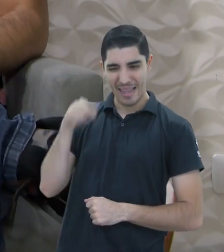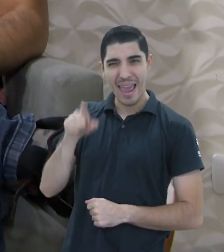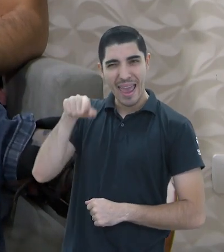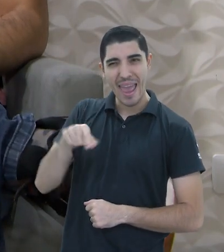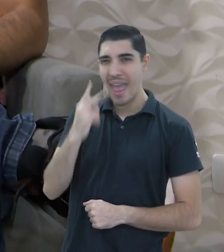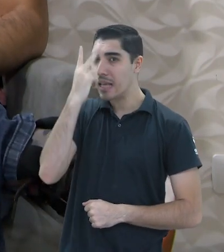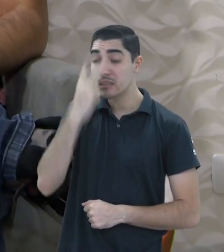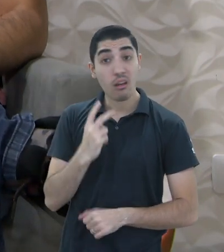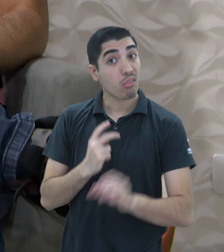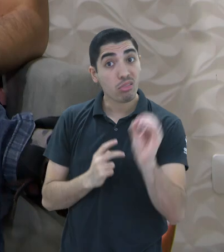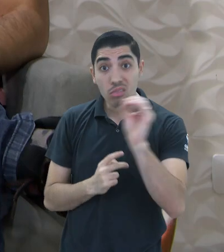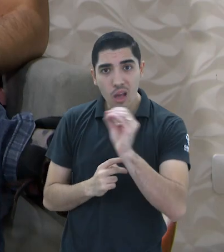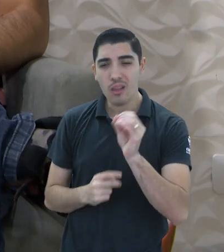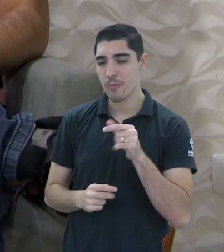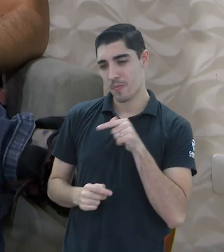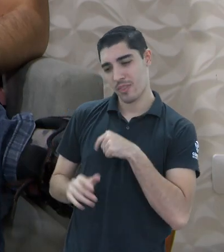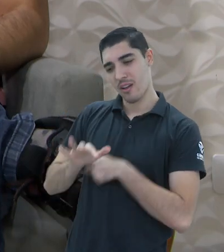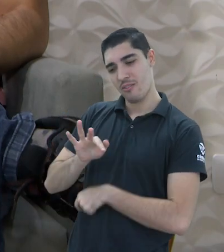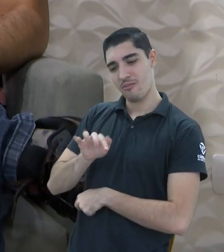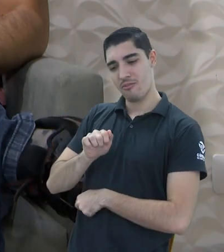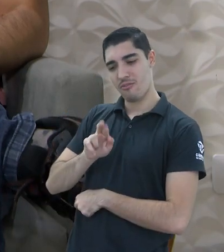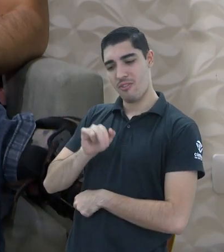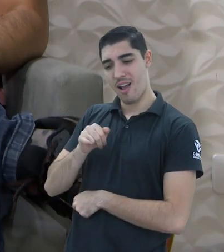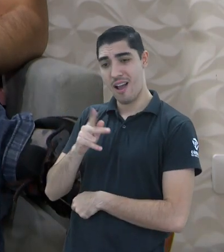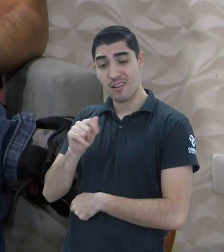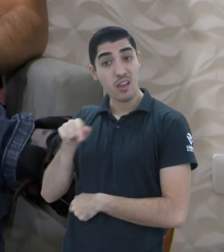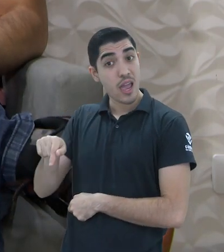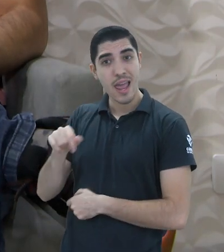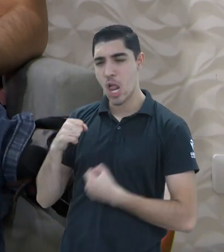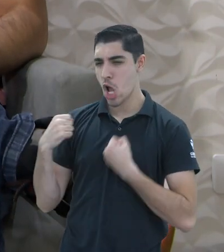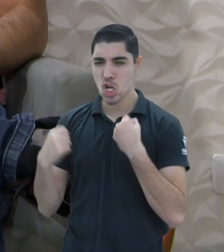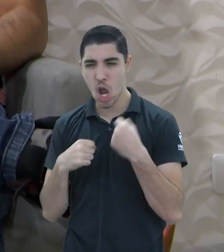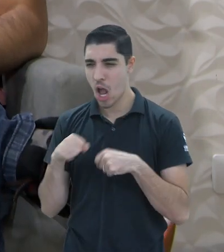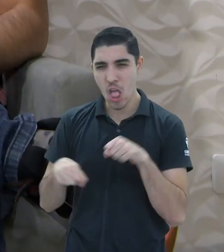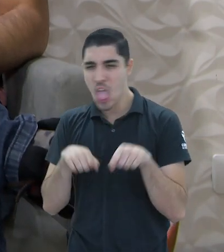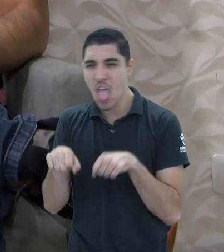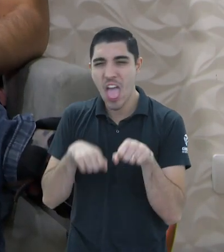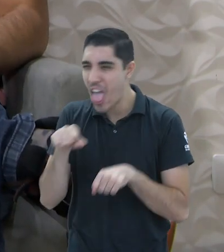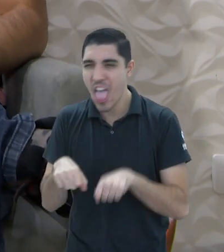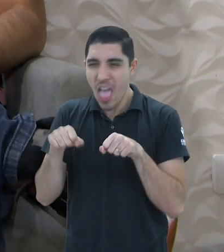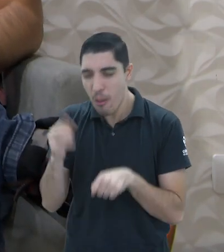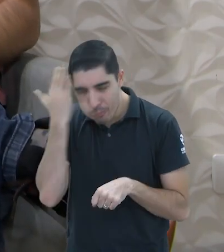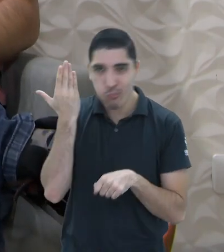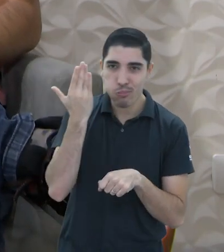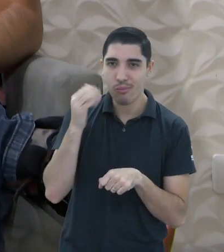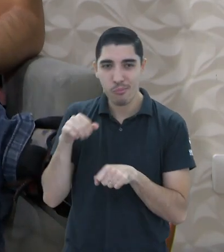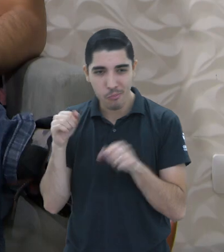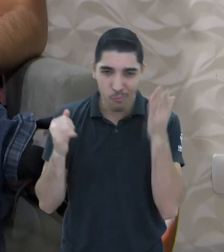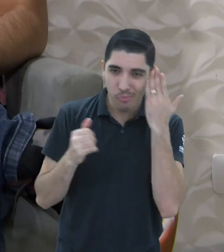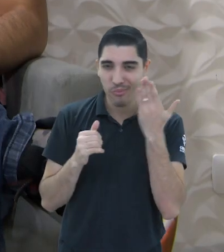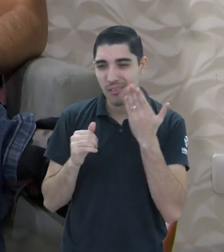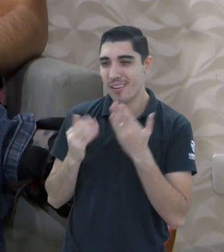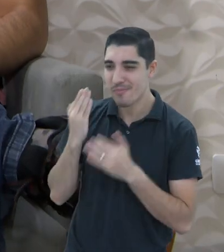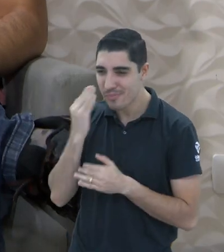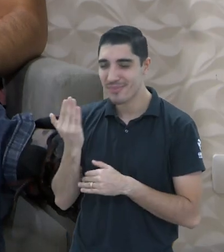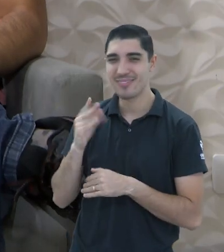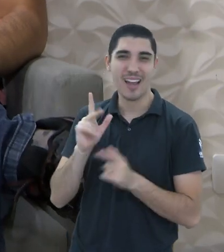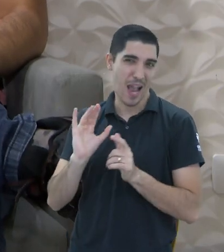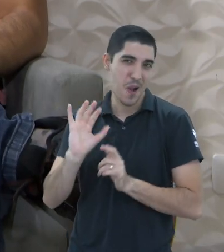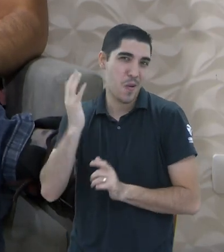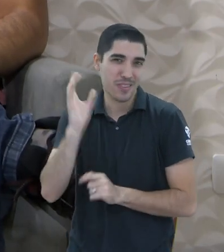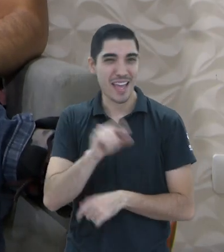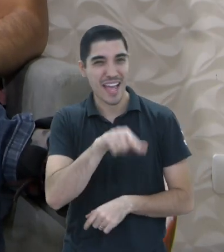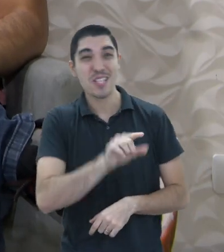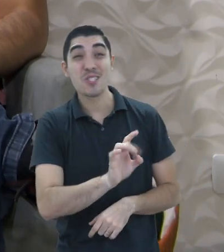que elas são cegas. A Farinha a gente sabe porque ela sai correndo, bate a cabeça na parede, se bate perde no um pouquinho. sofá.